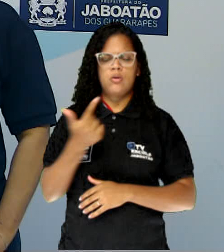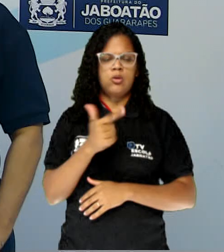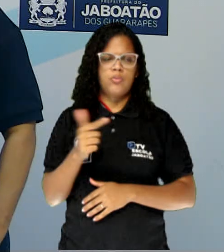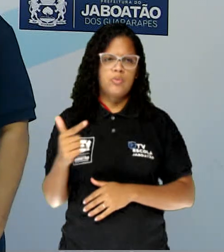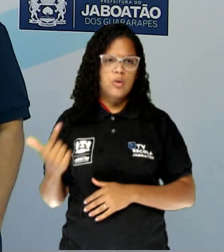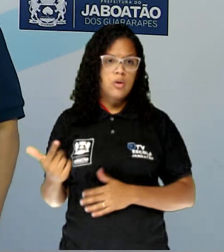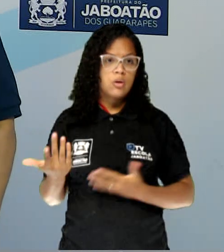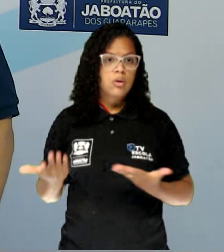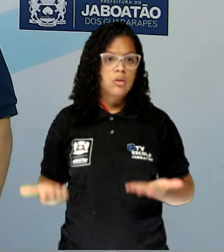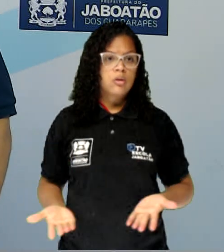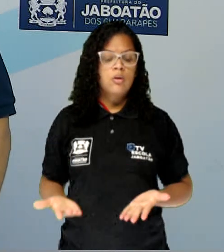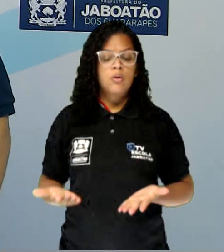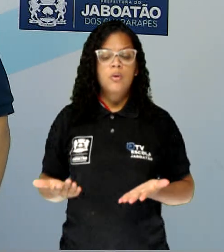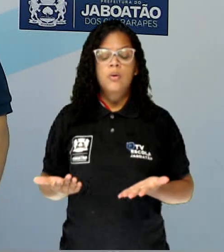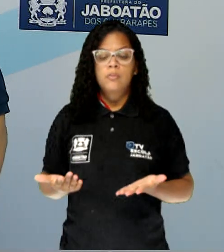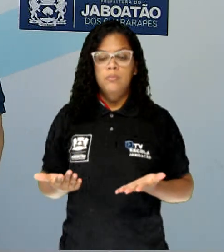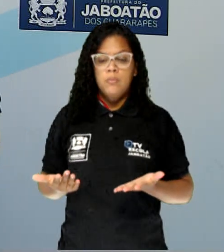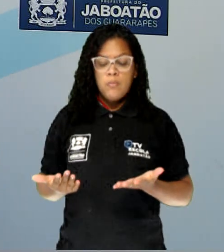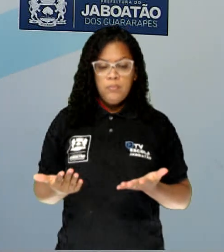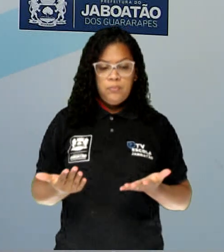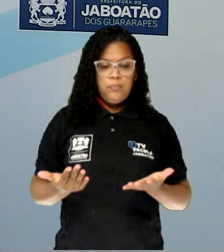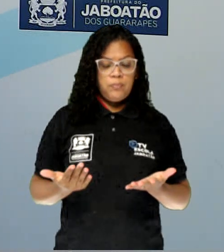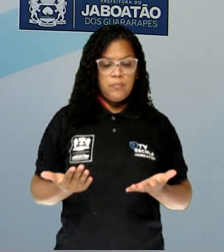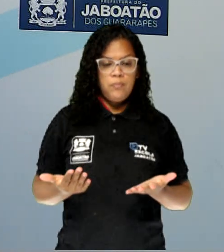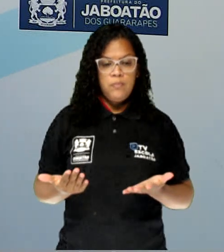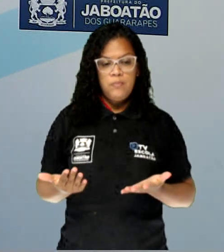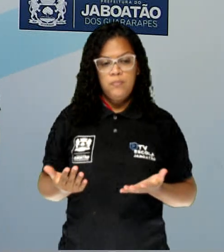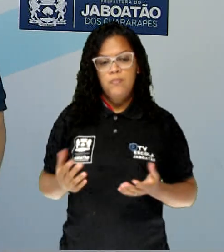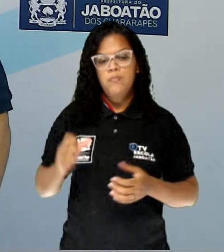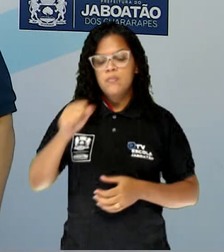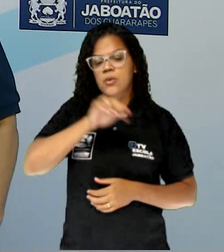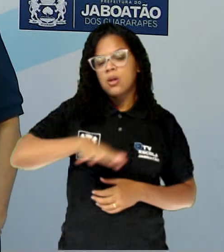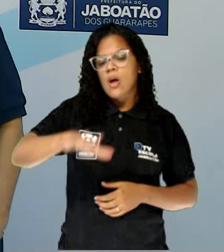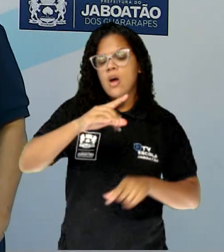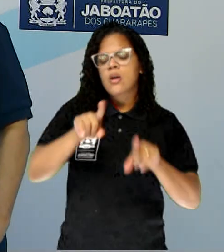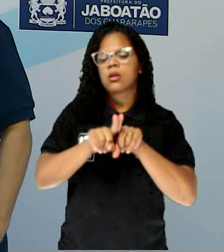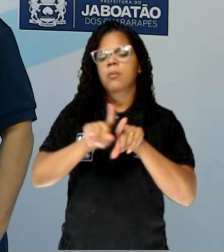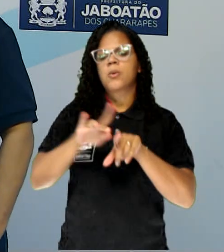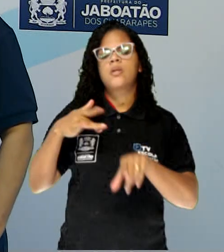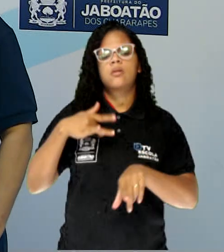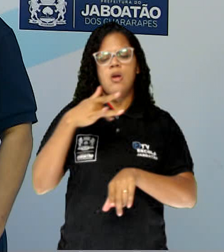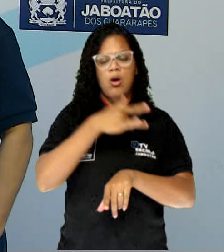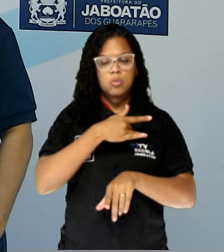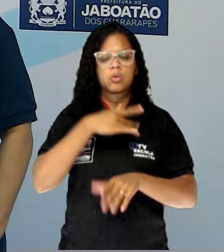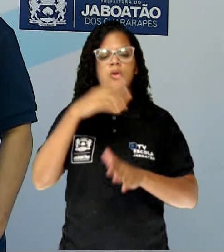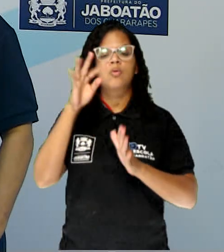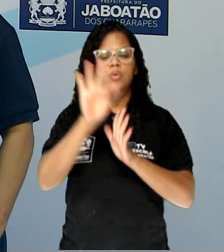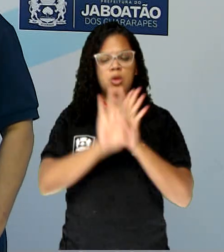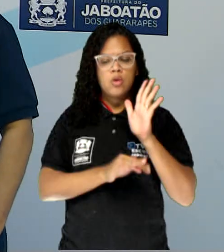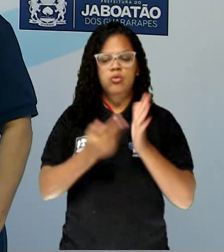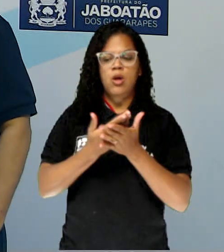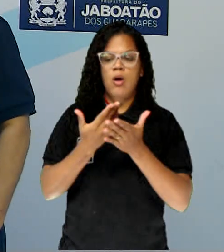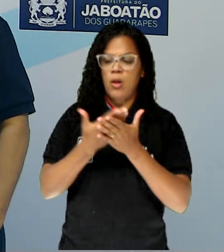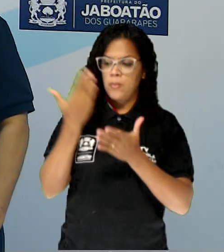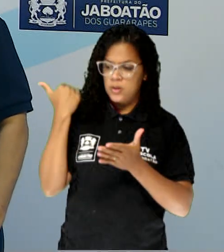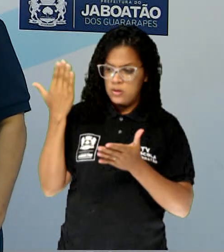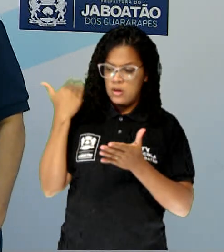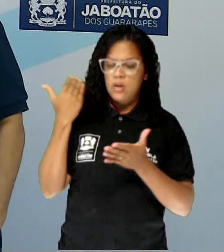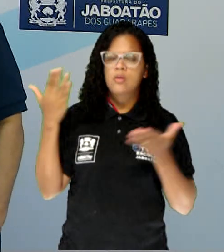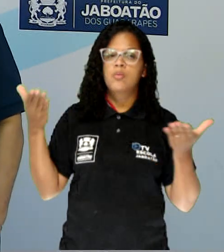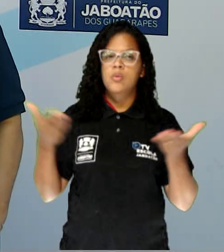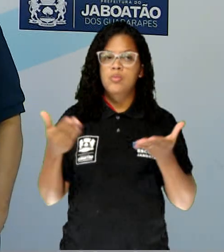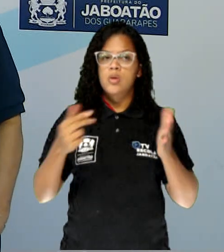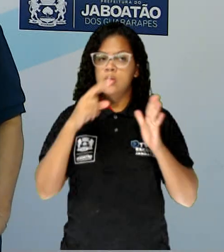E tanto na questão da área de saúde, que também foi lido no texto passado, quanto esse agora,